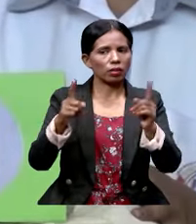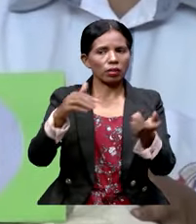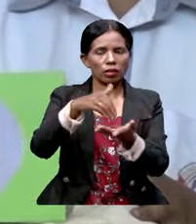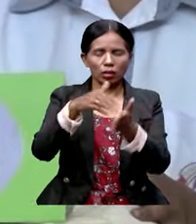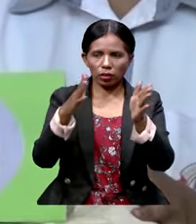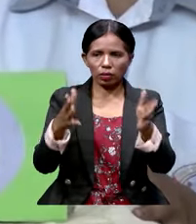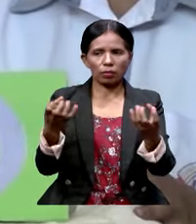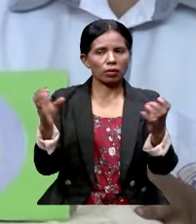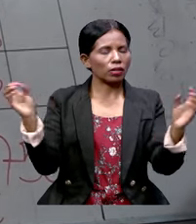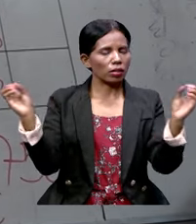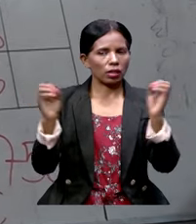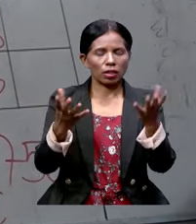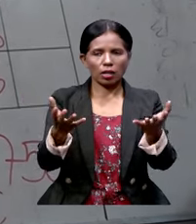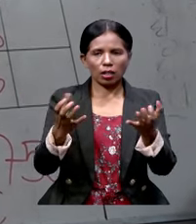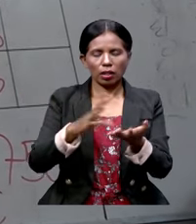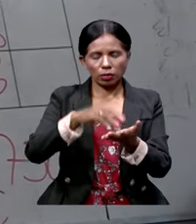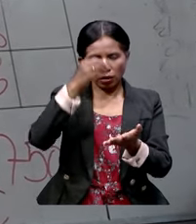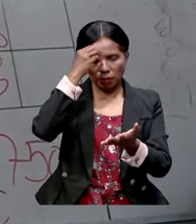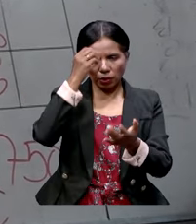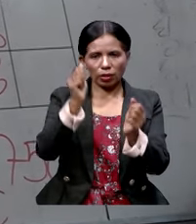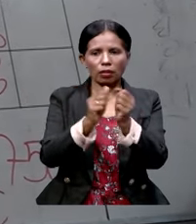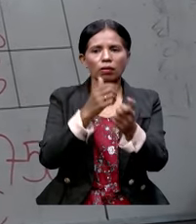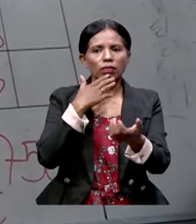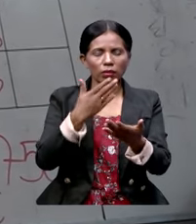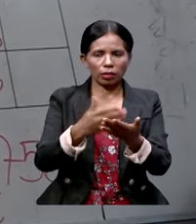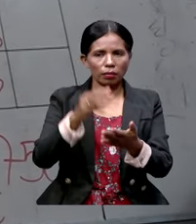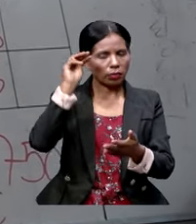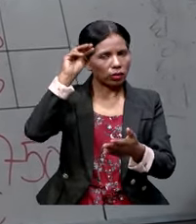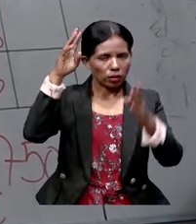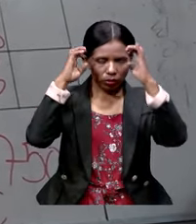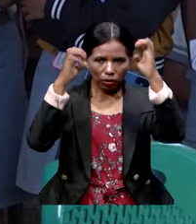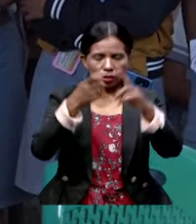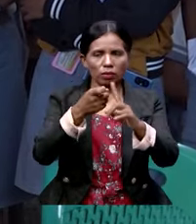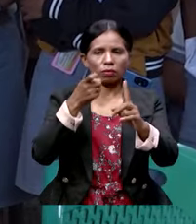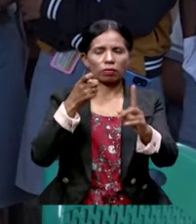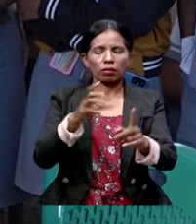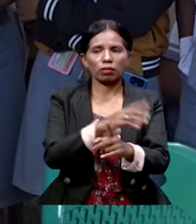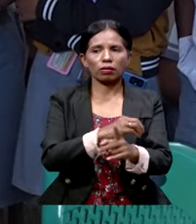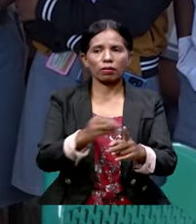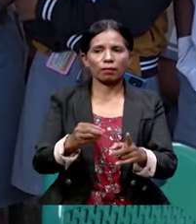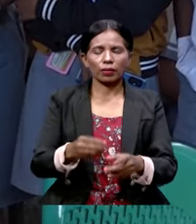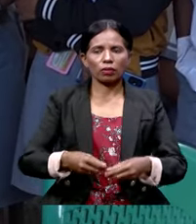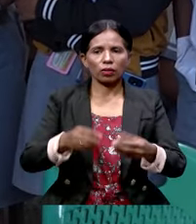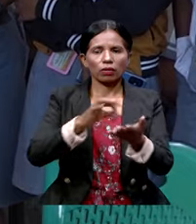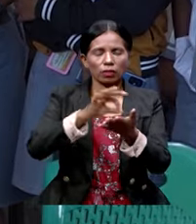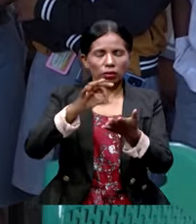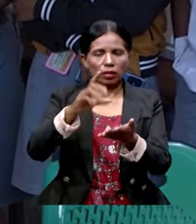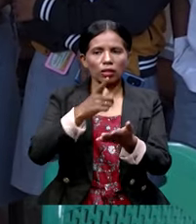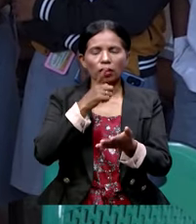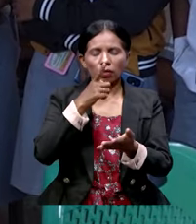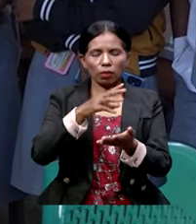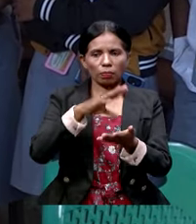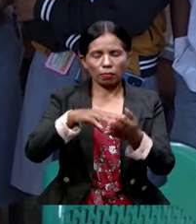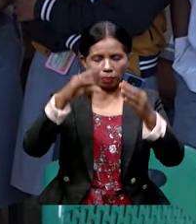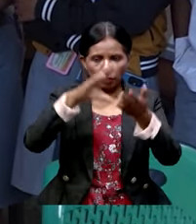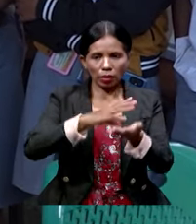estudante Barak Macla e a vontade a tu aprender rodia. Ministério da Educação, Lihusi Infordepemos, foi formação língua portuguesa para